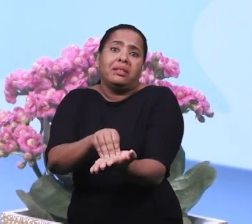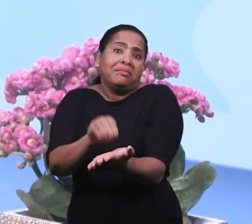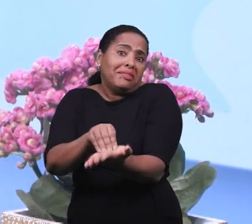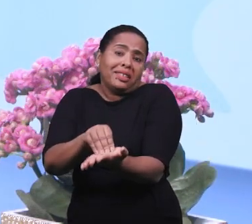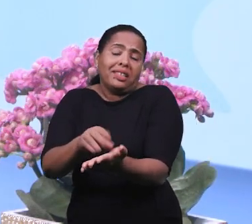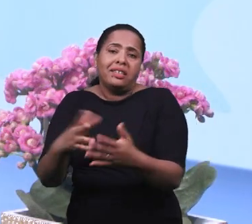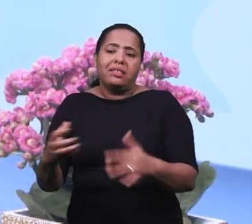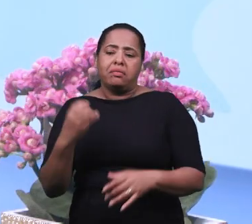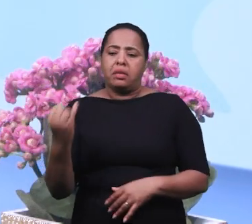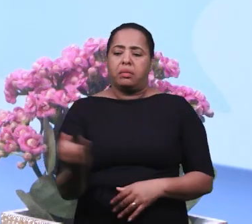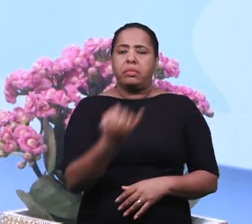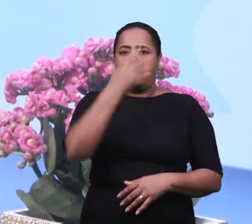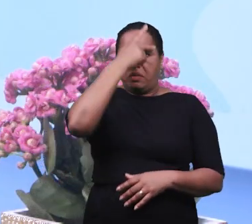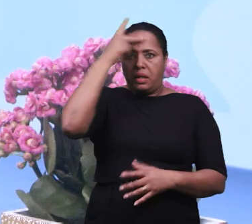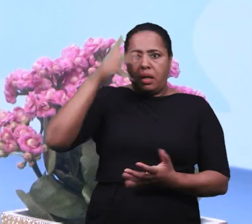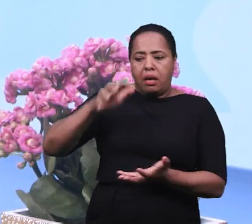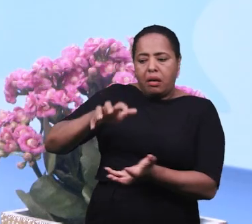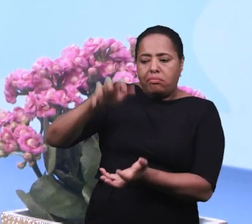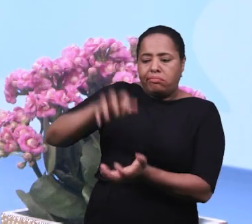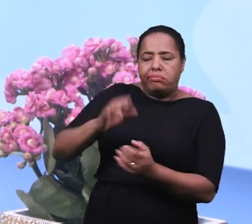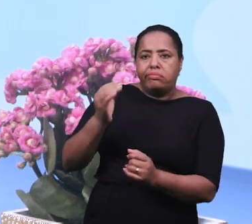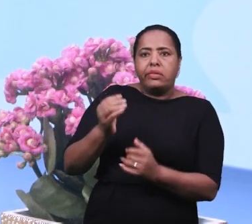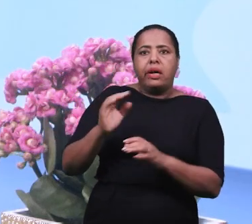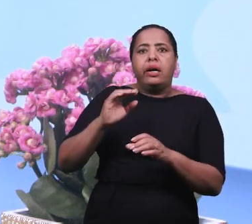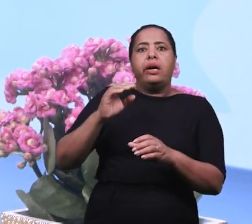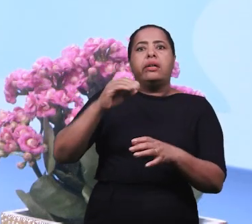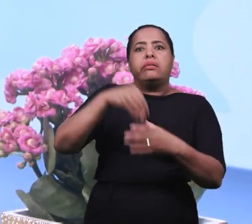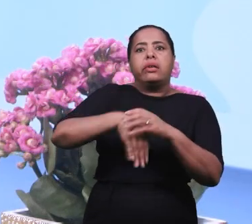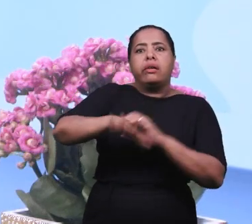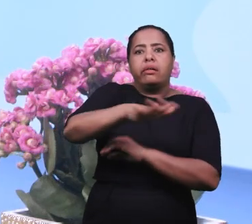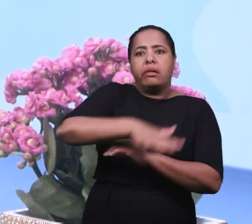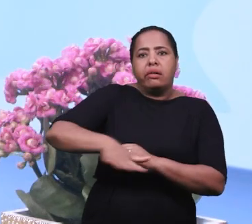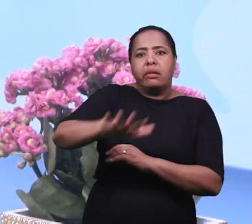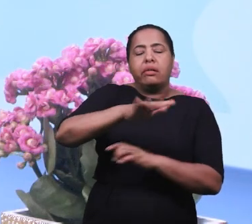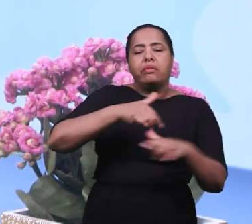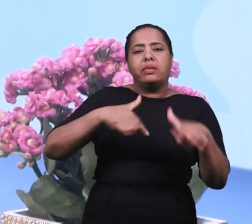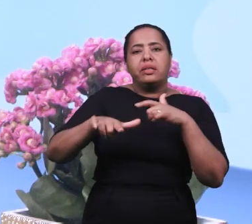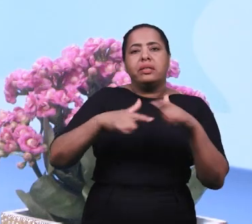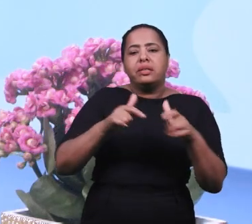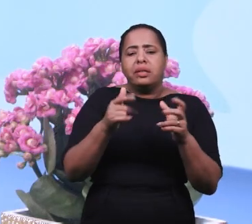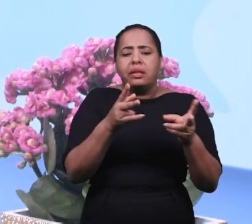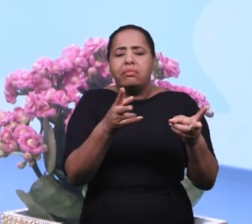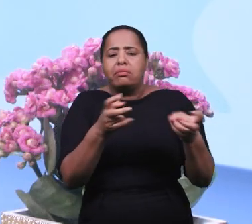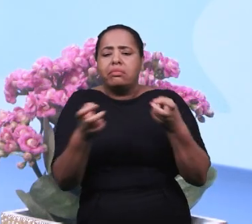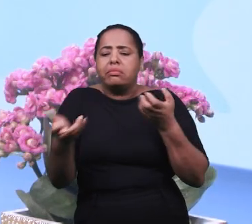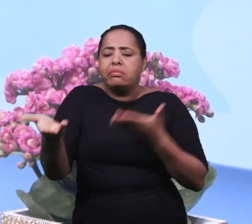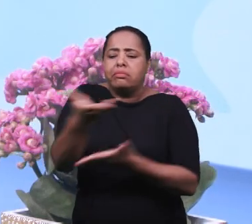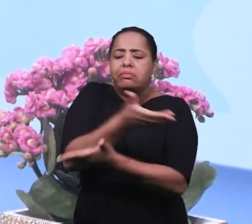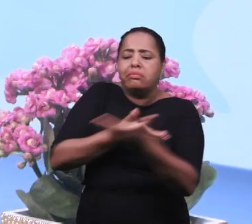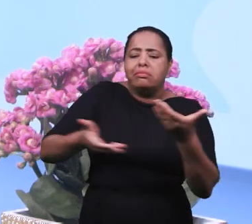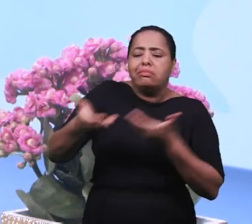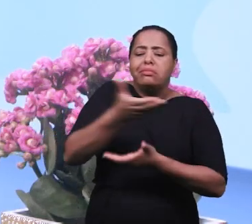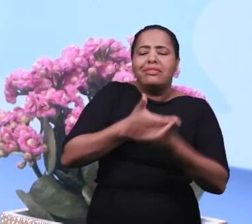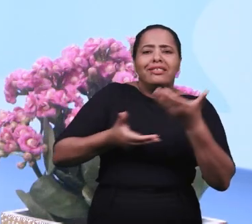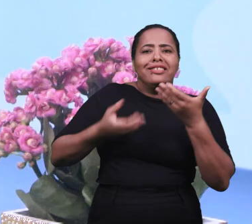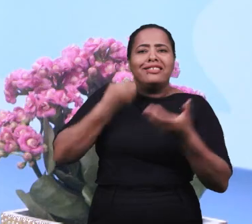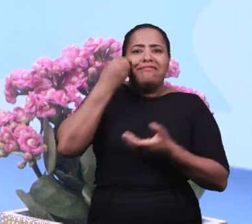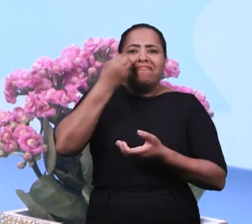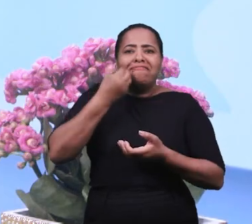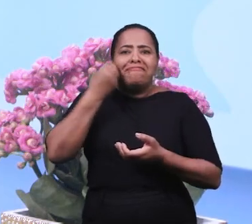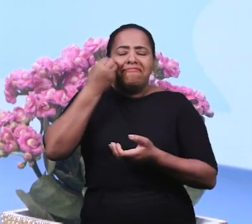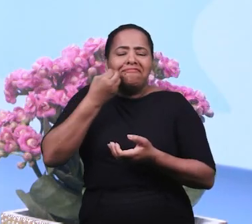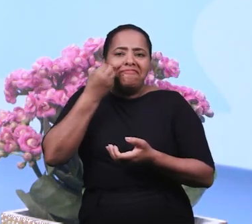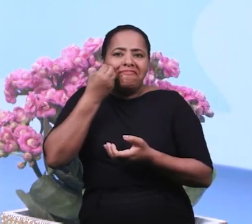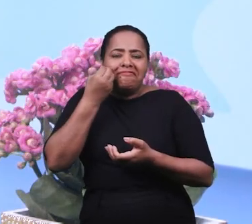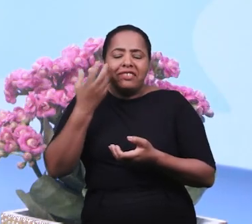importante ter as pessoas idosas nos ambientes para ver essa troca de experiência, sabe?